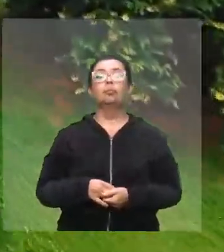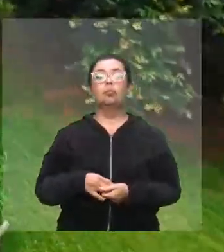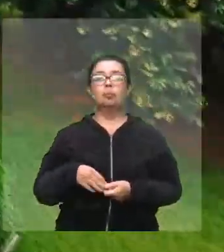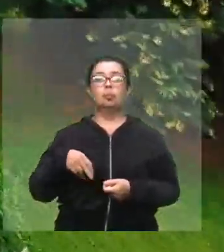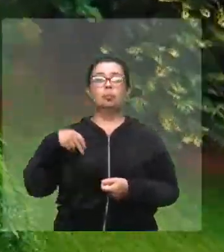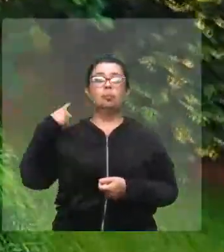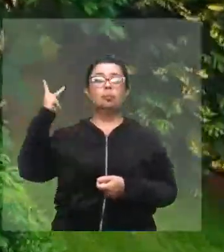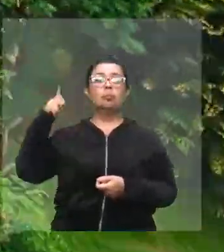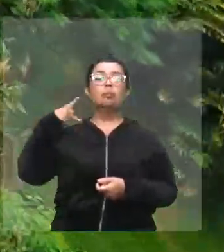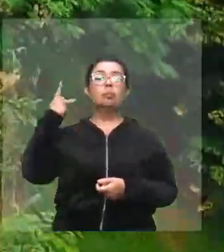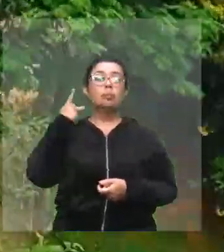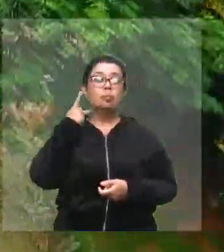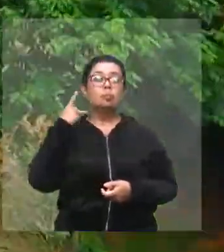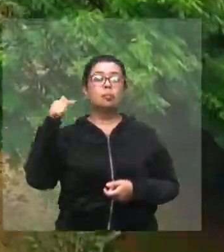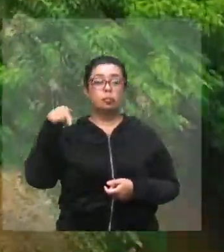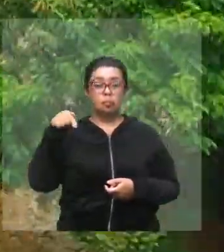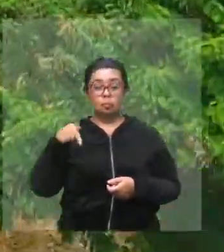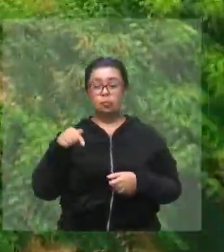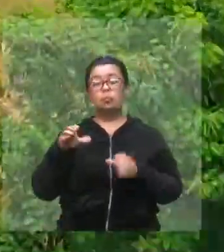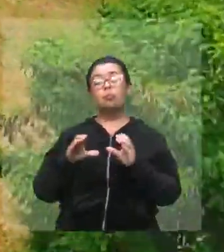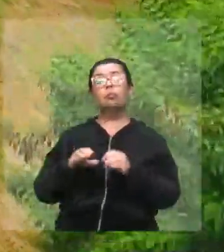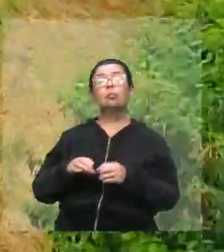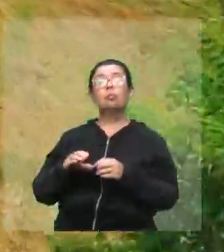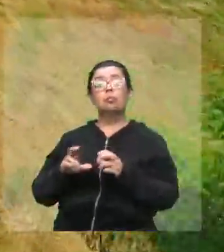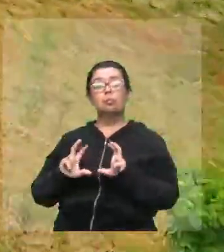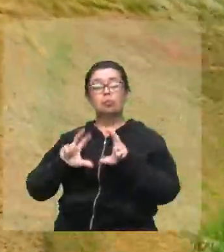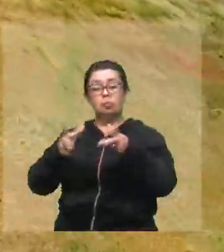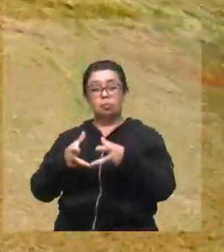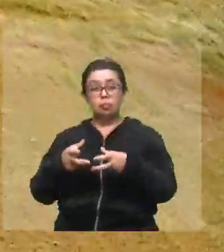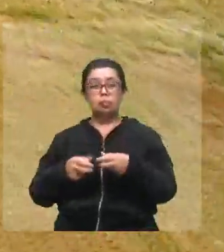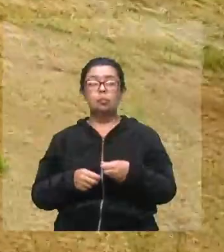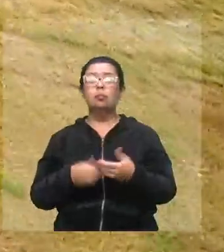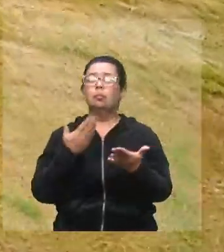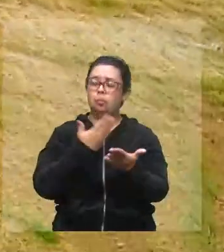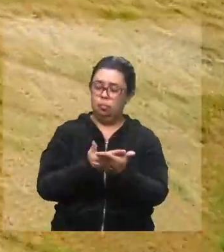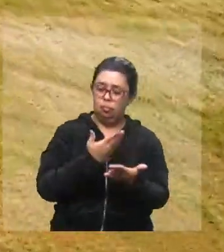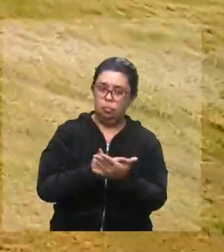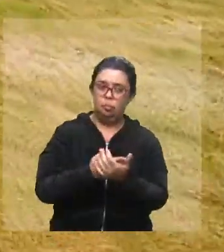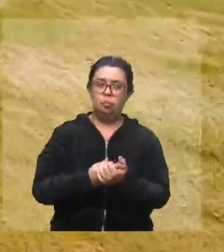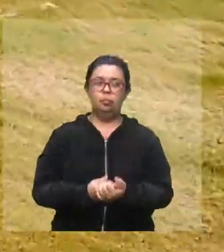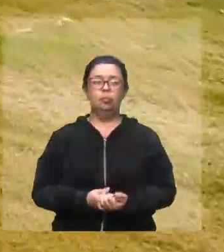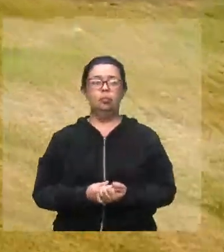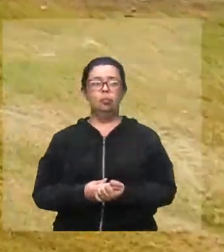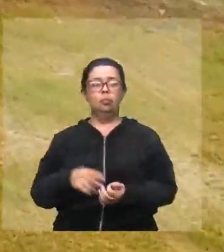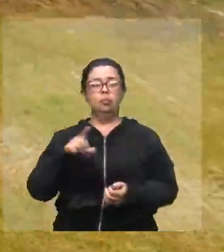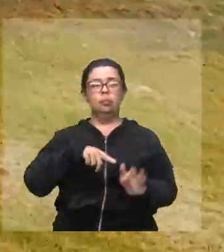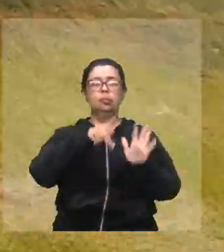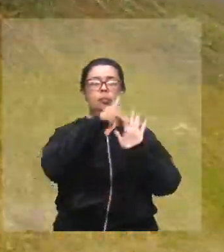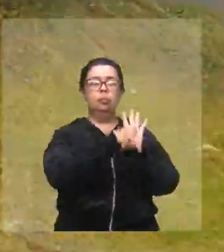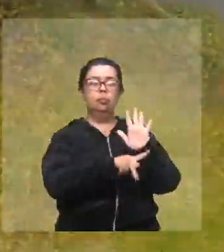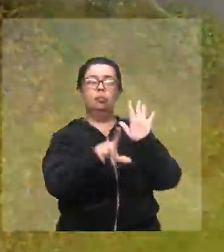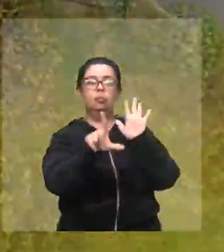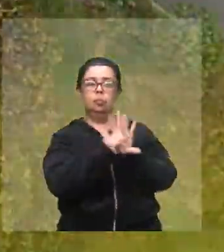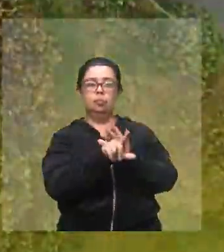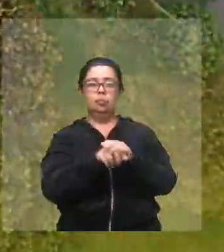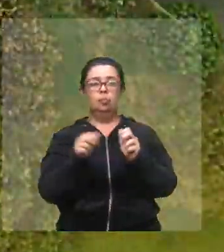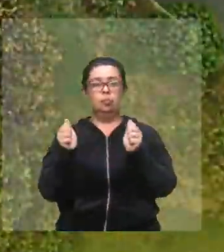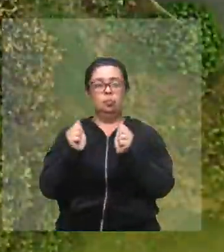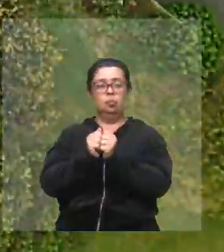todo o trabalho, foram dias trabalhando em cima desse projeto, aonde surgiu aí o projeto junto com o